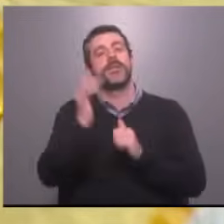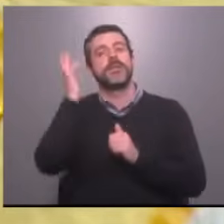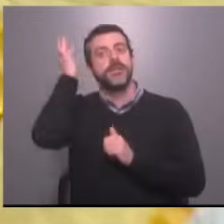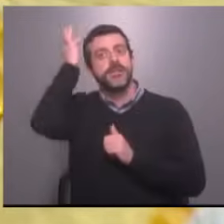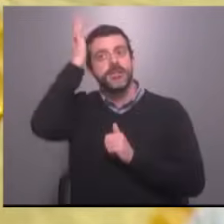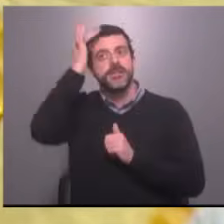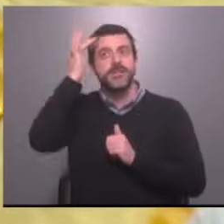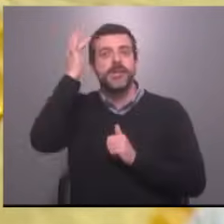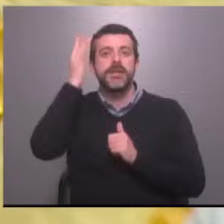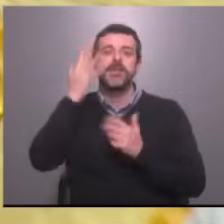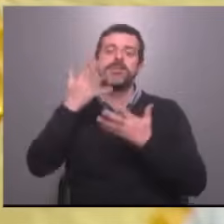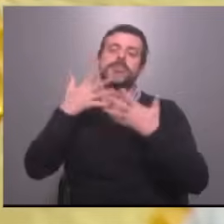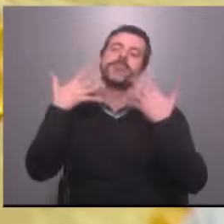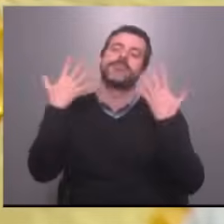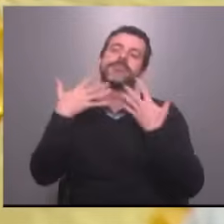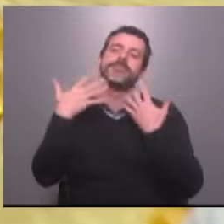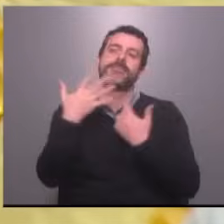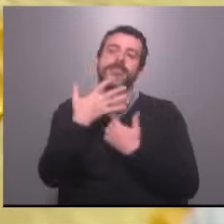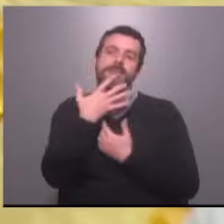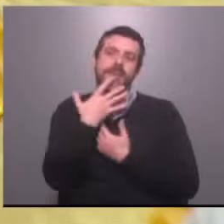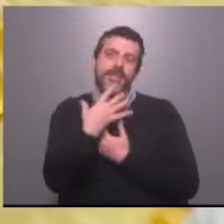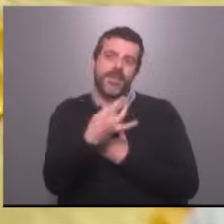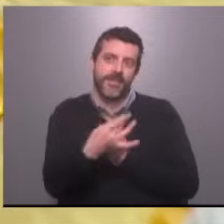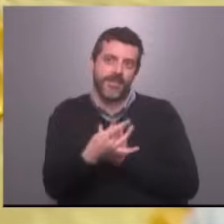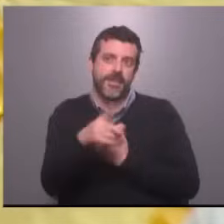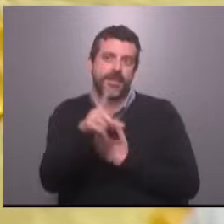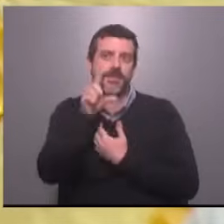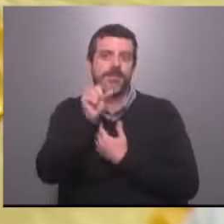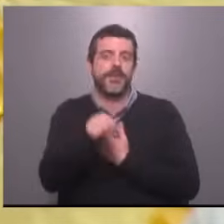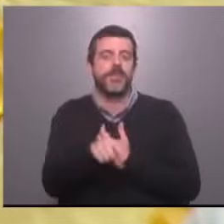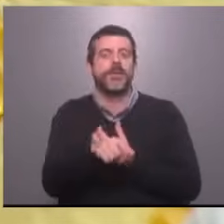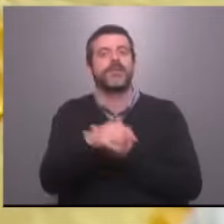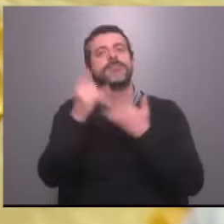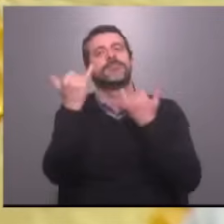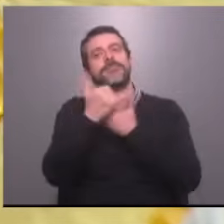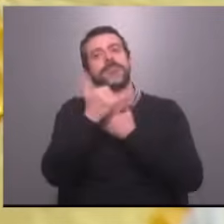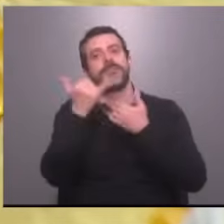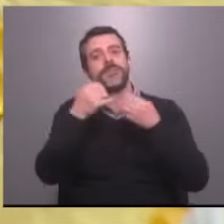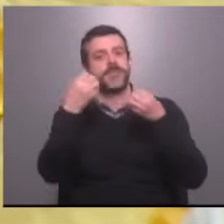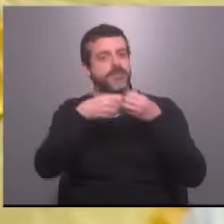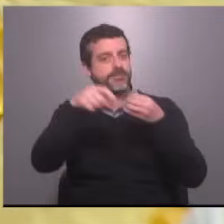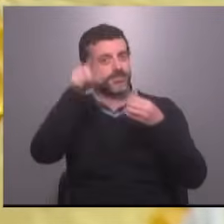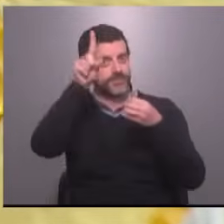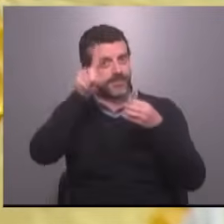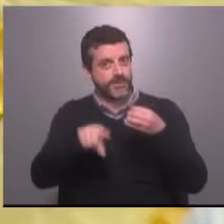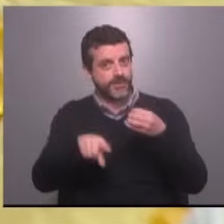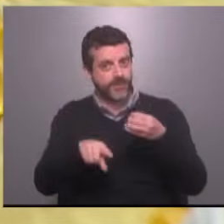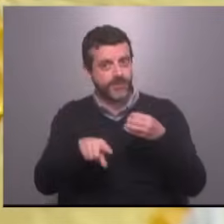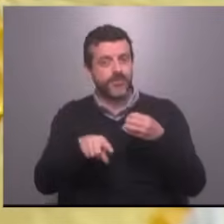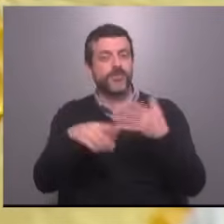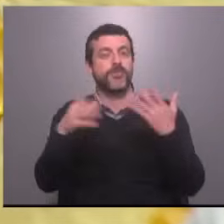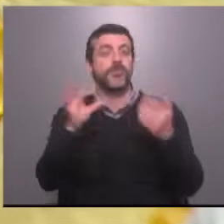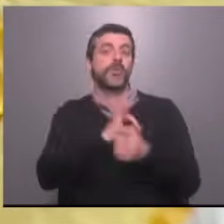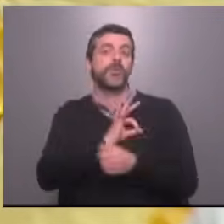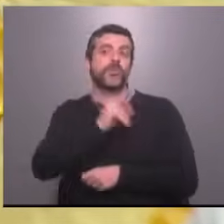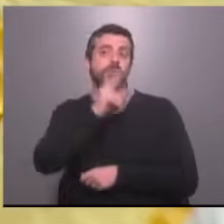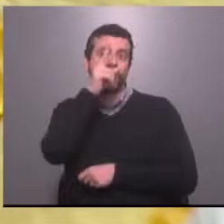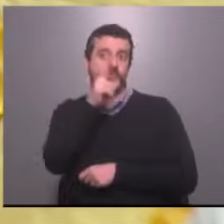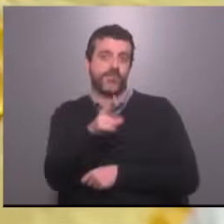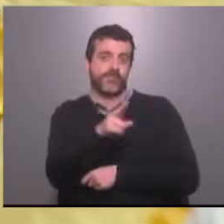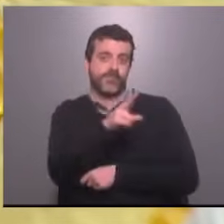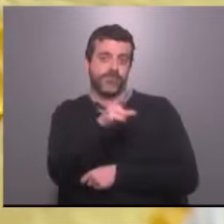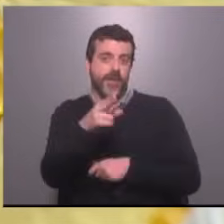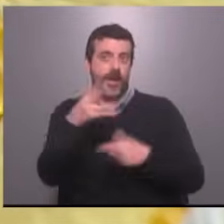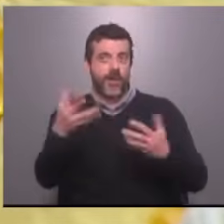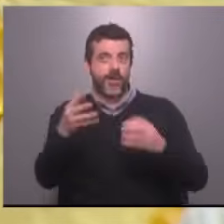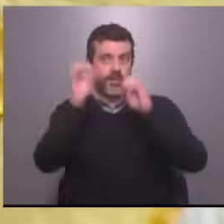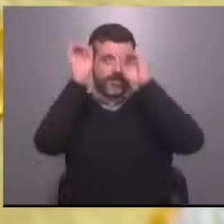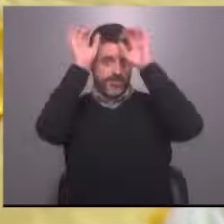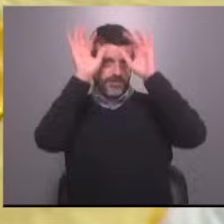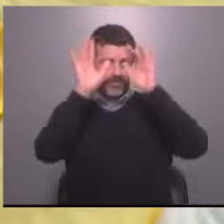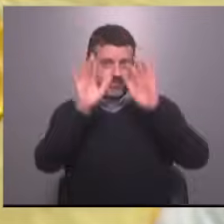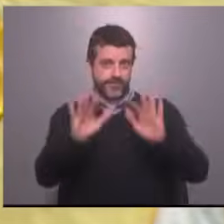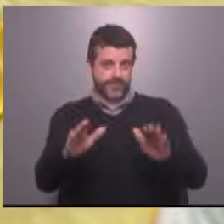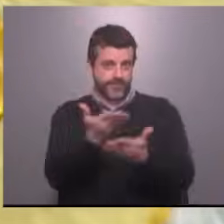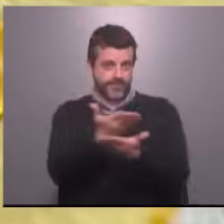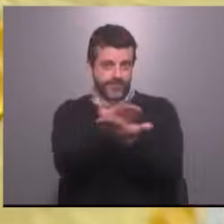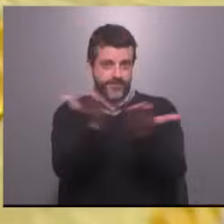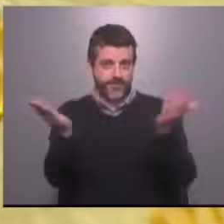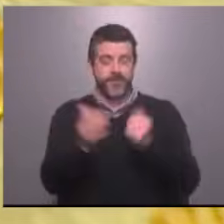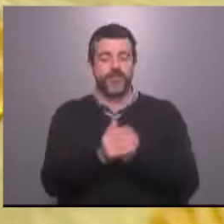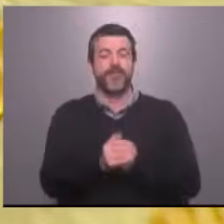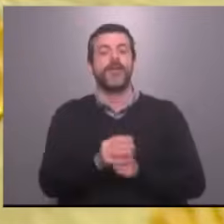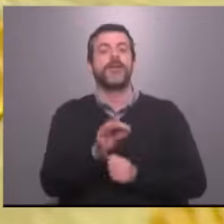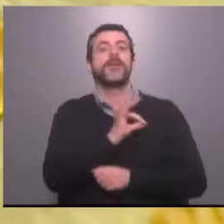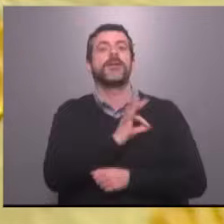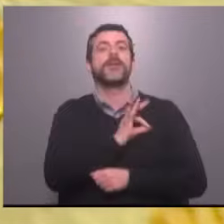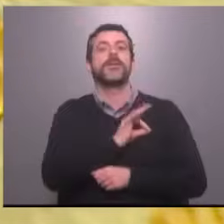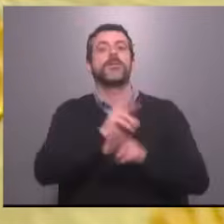vossas famílias, um santo e alegre Natal e um feliz Ano Novo, com a bênção do Senhor